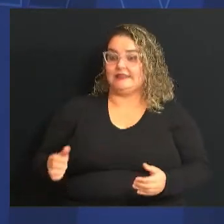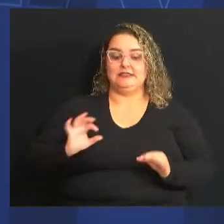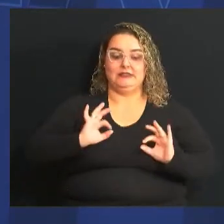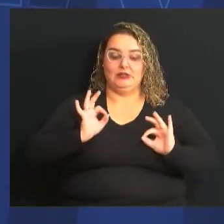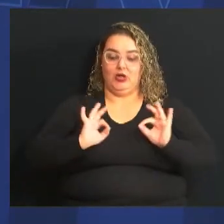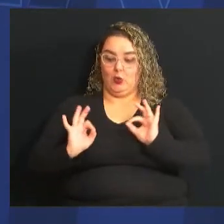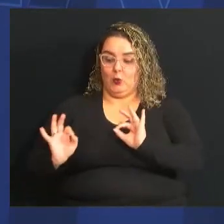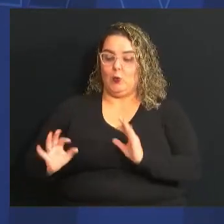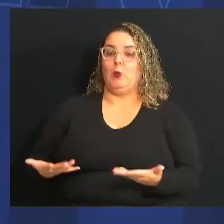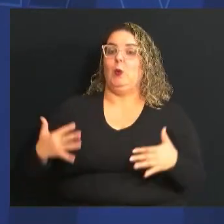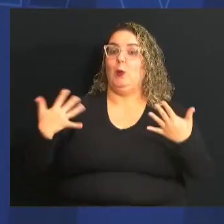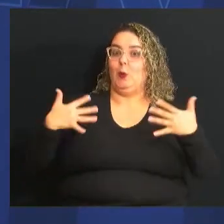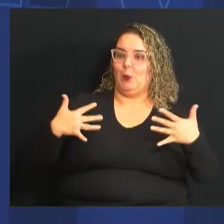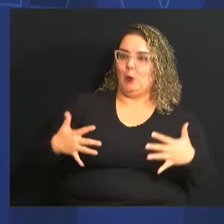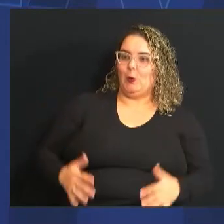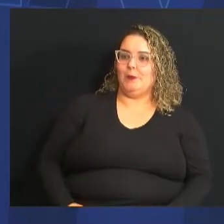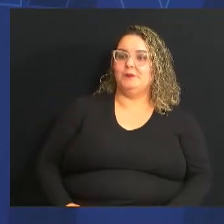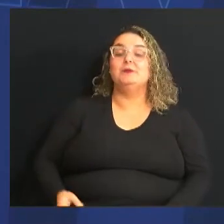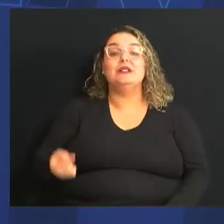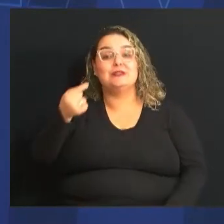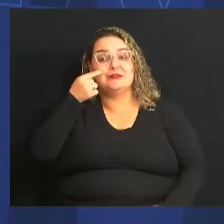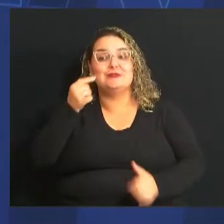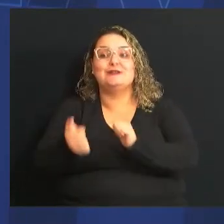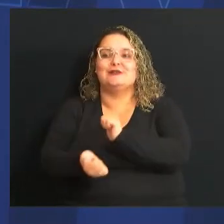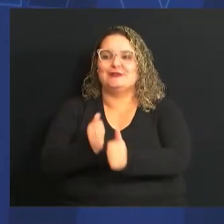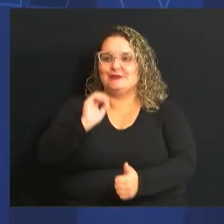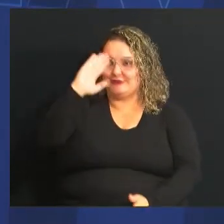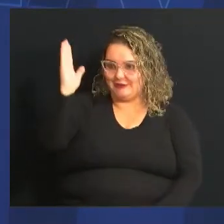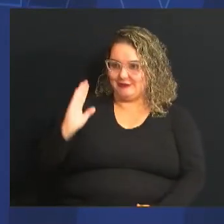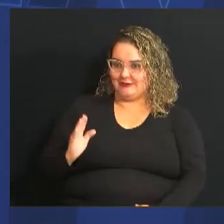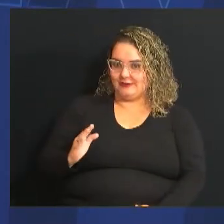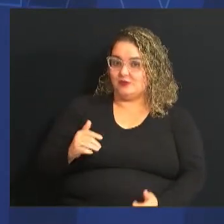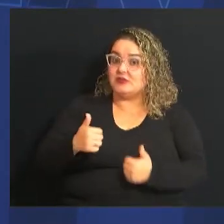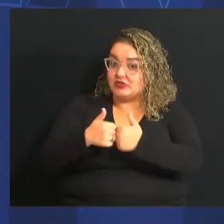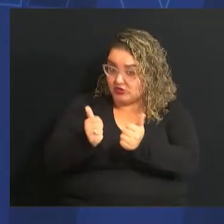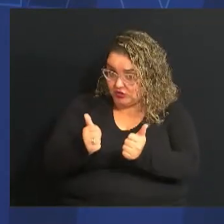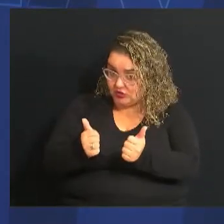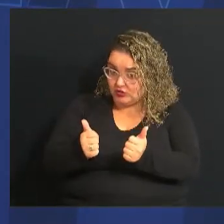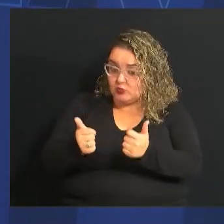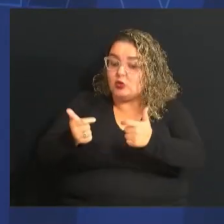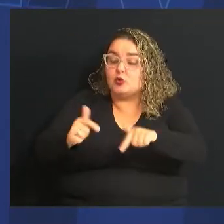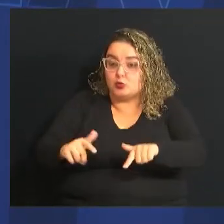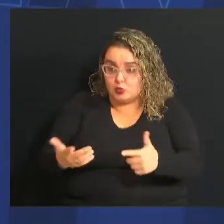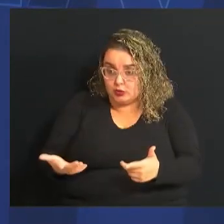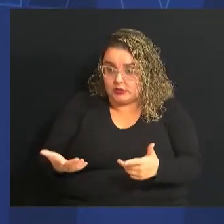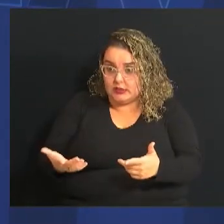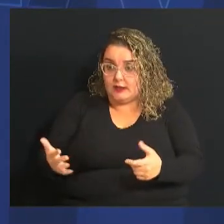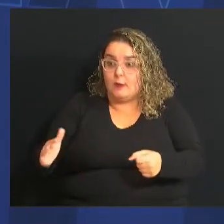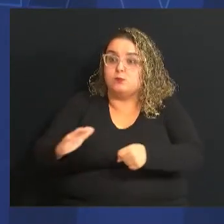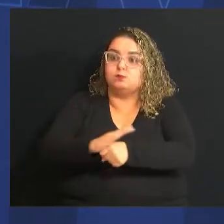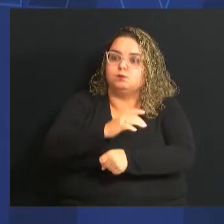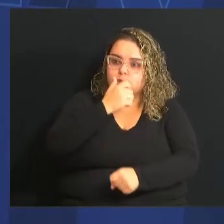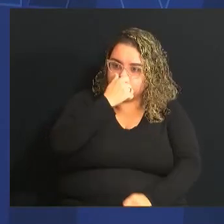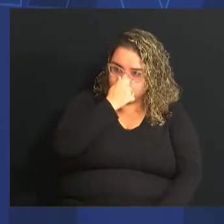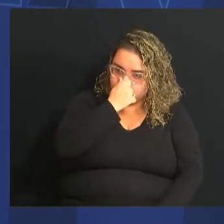doutor Marcos Bernadelli como presidente da Câmara e o Carlão do PT